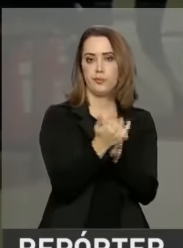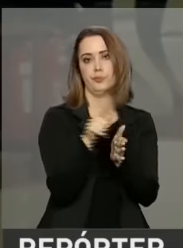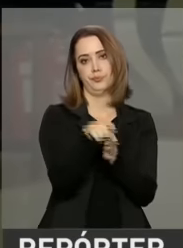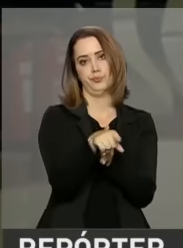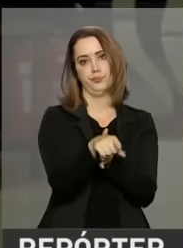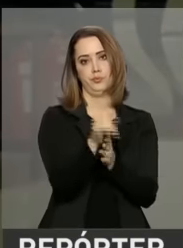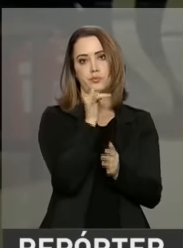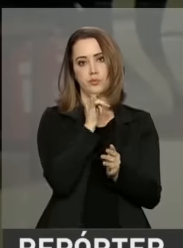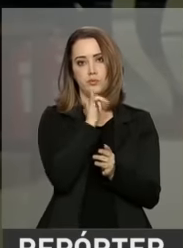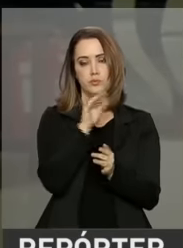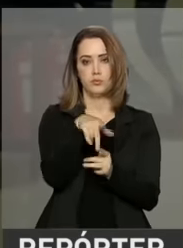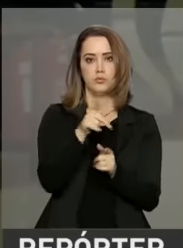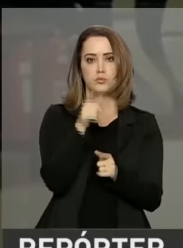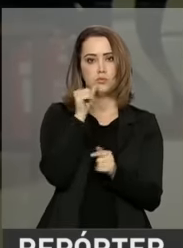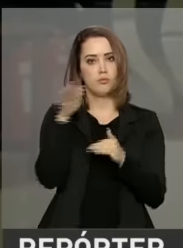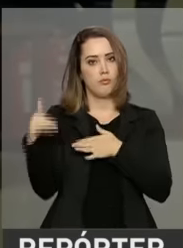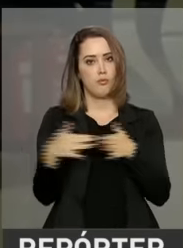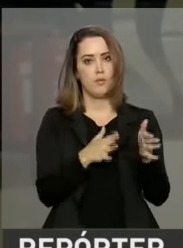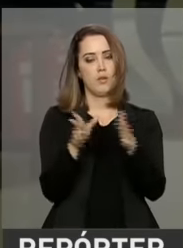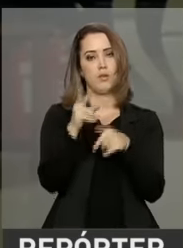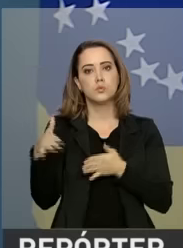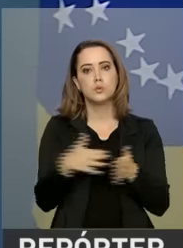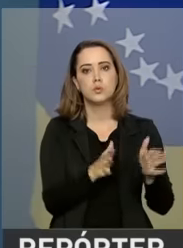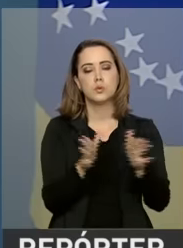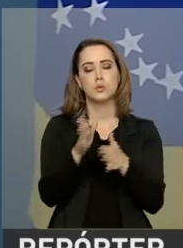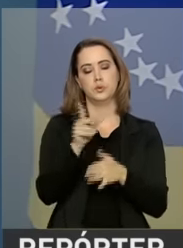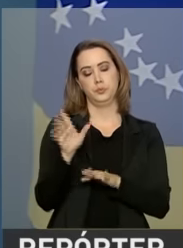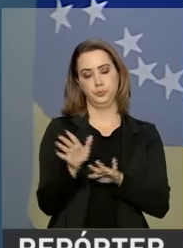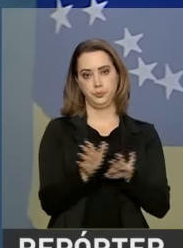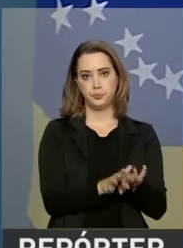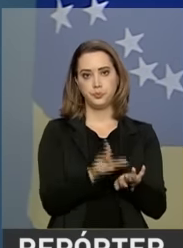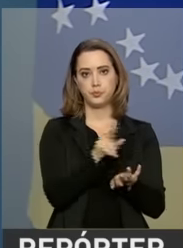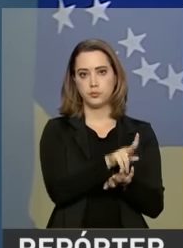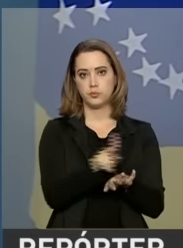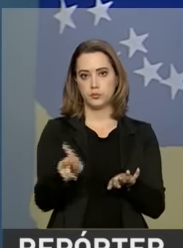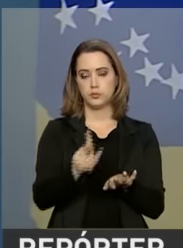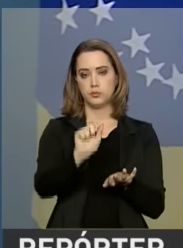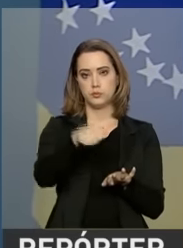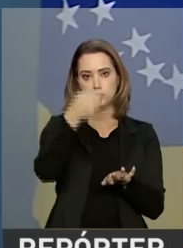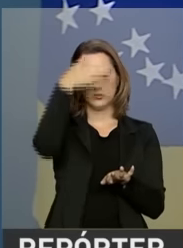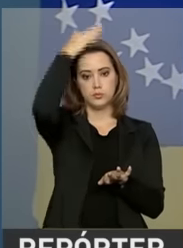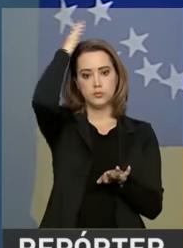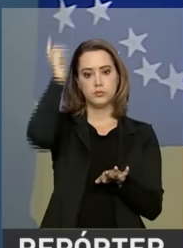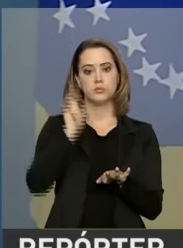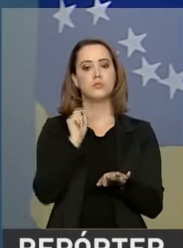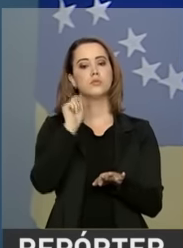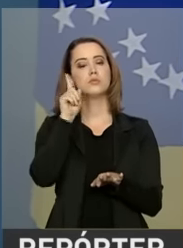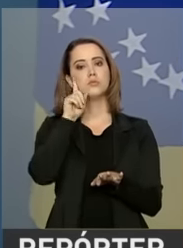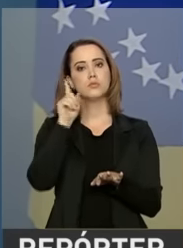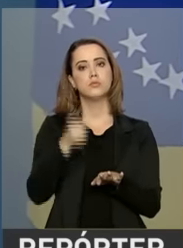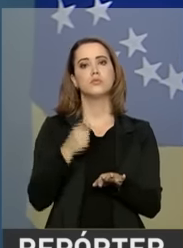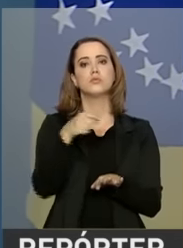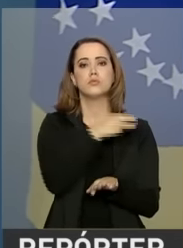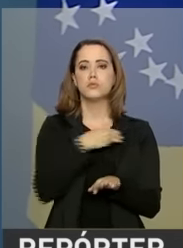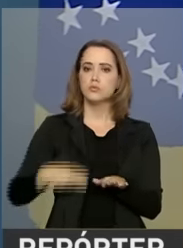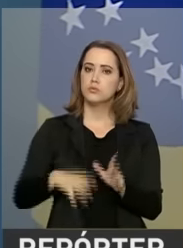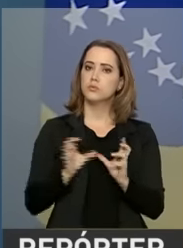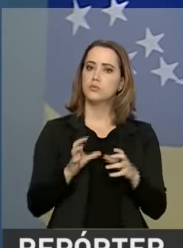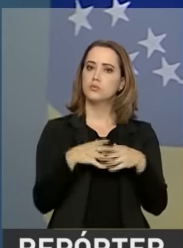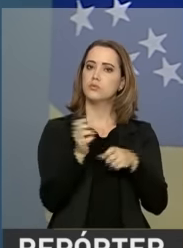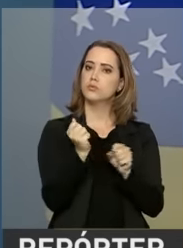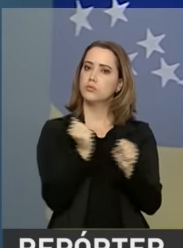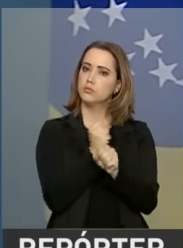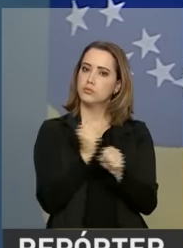exemplo a revitalização do rio São Francisco Presidente eh determina senhor ministros da área de infraestrutura que